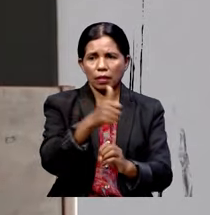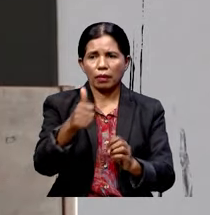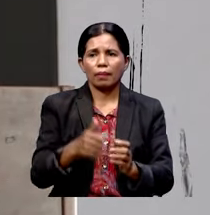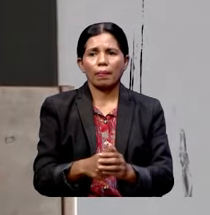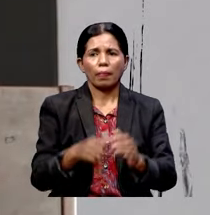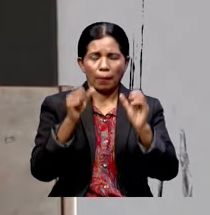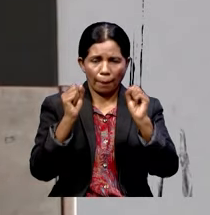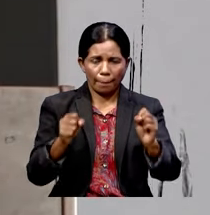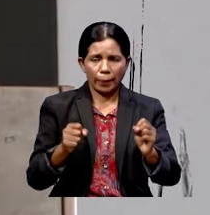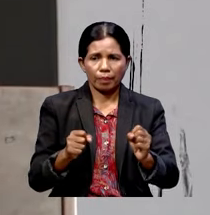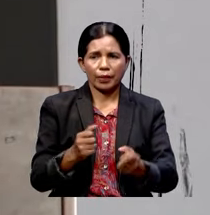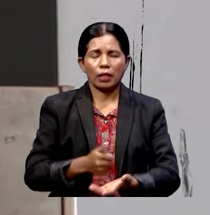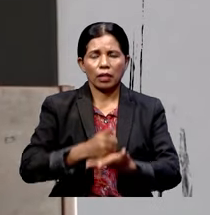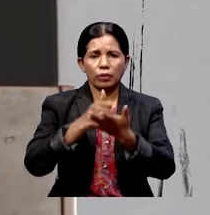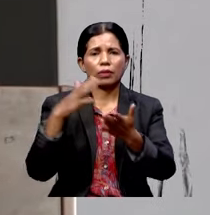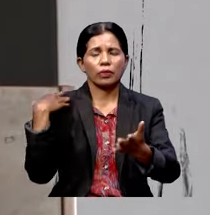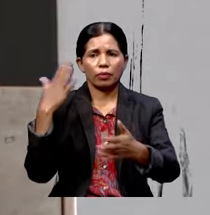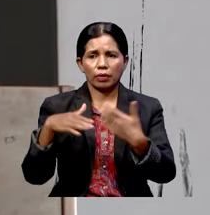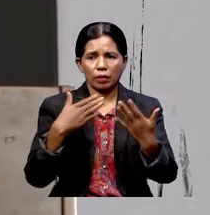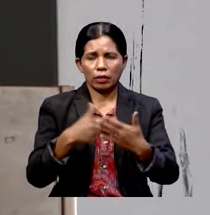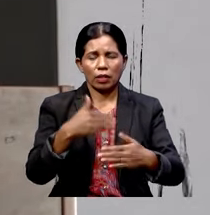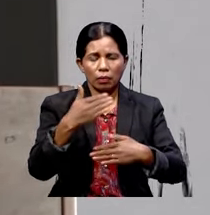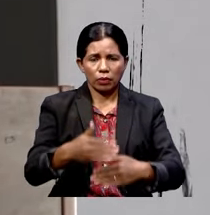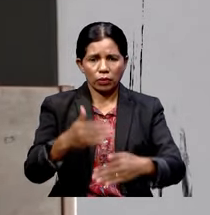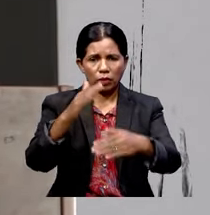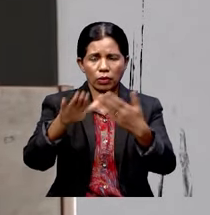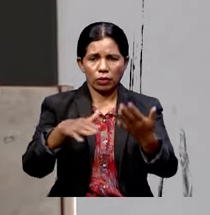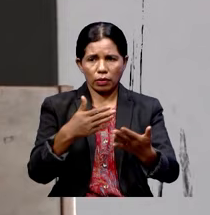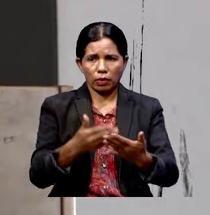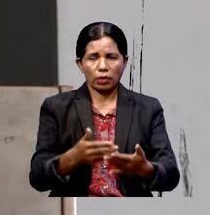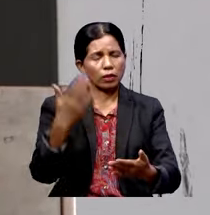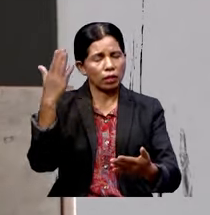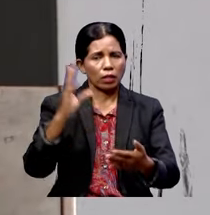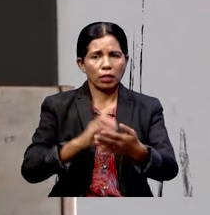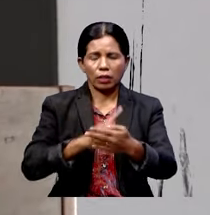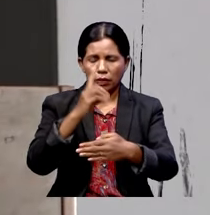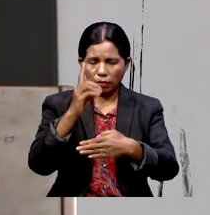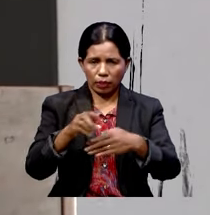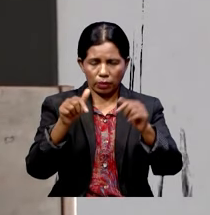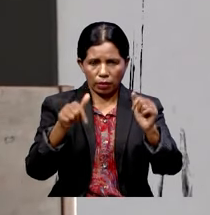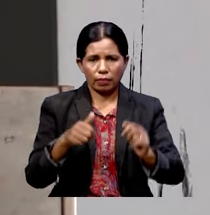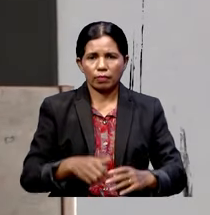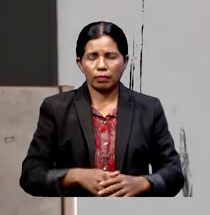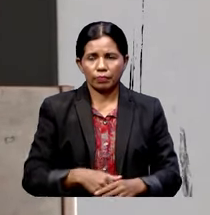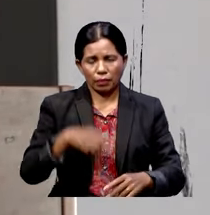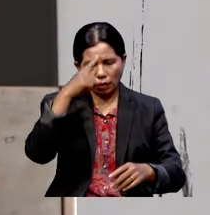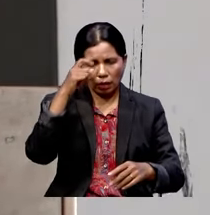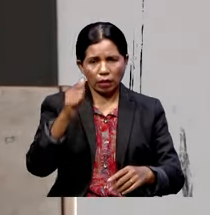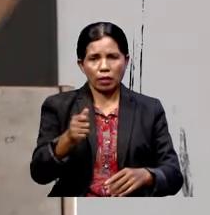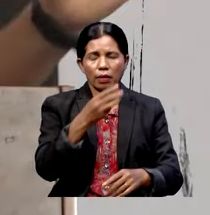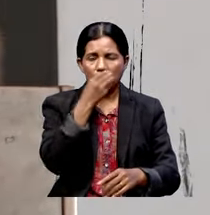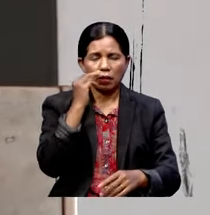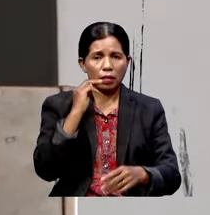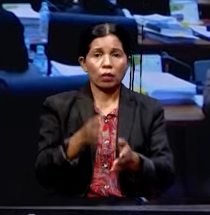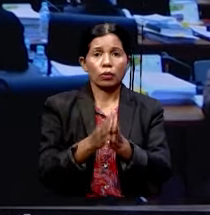para adequar a jovem cera e o processo toma. E a desenvolver. Tambane Alcatiri husu governo